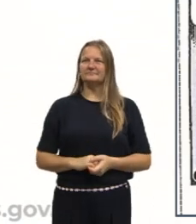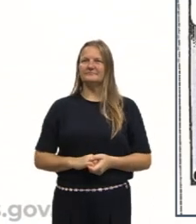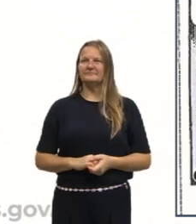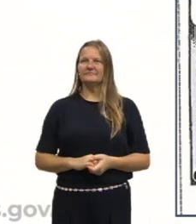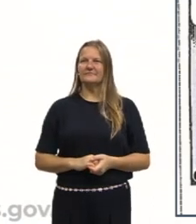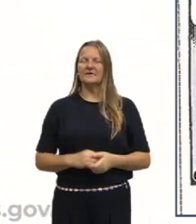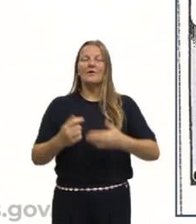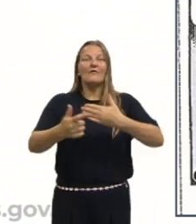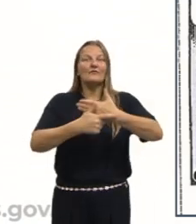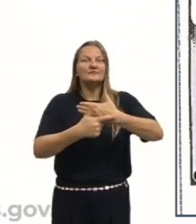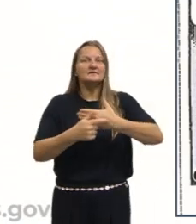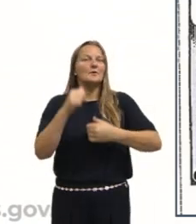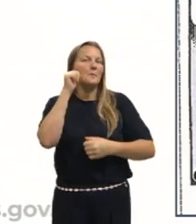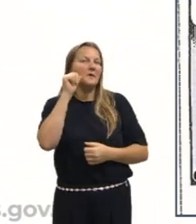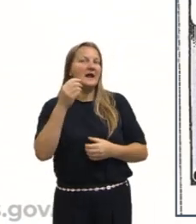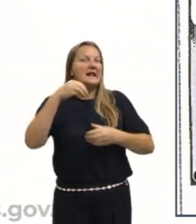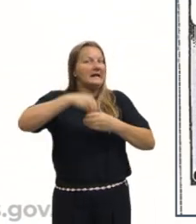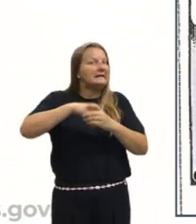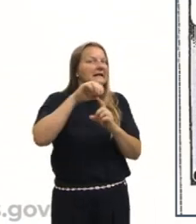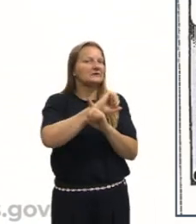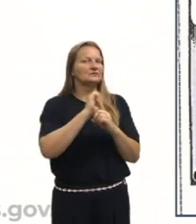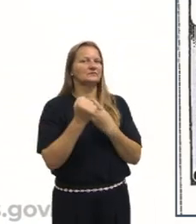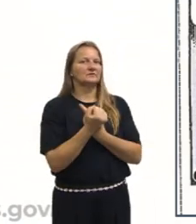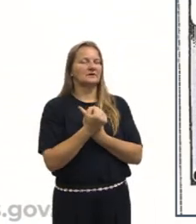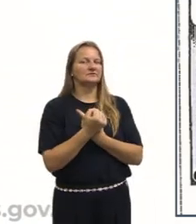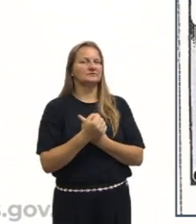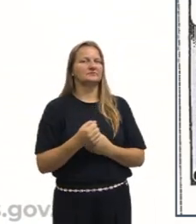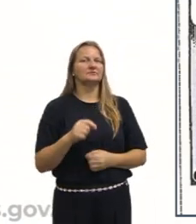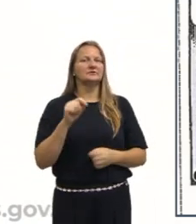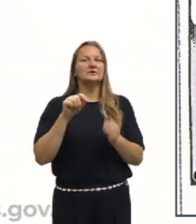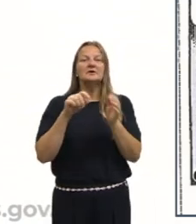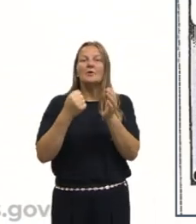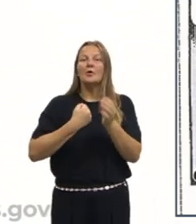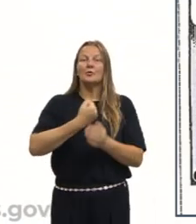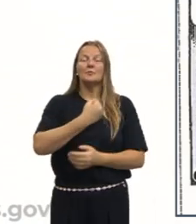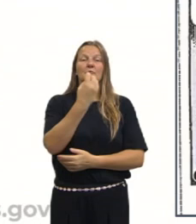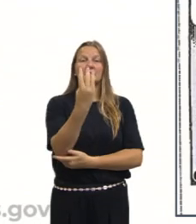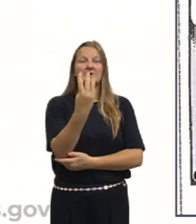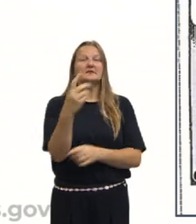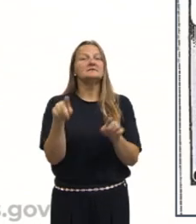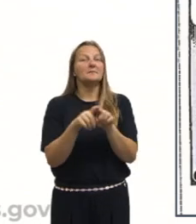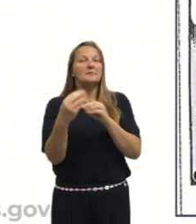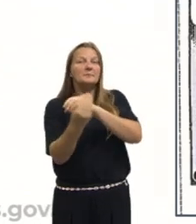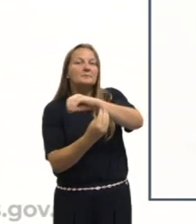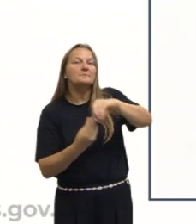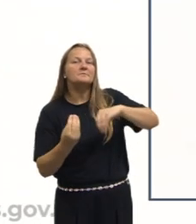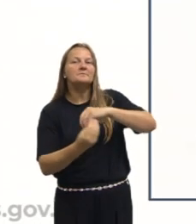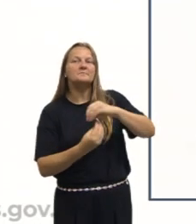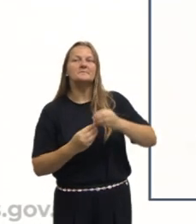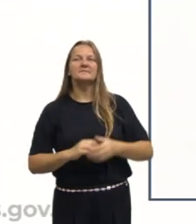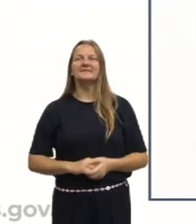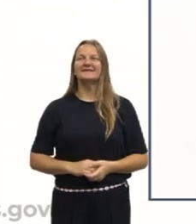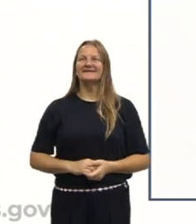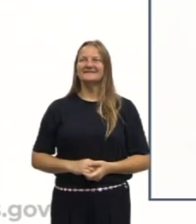papel da mulher na sociedade Olha a questão número três do Enem do ano passado aí dentro de novo né